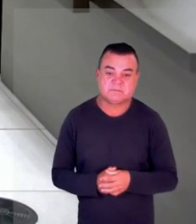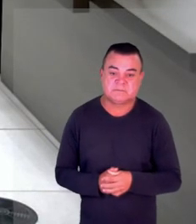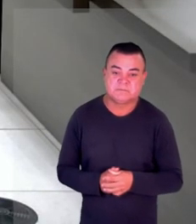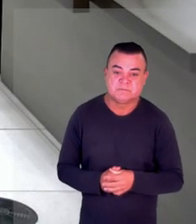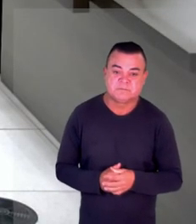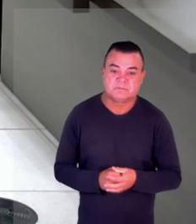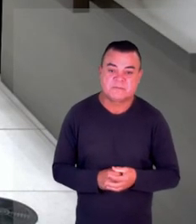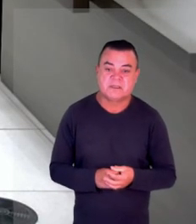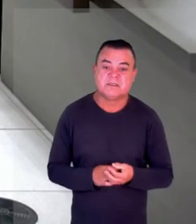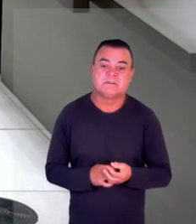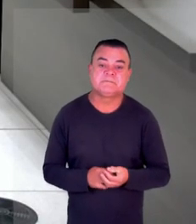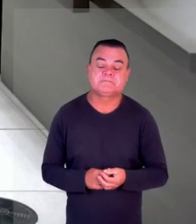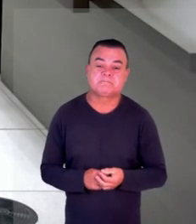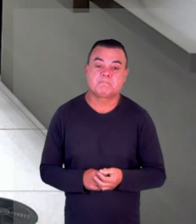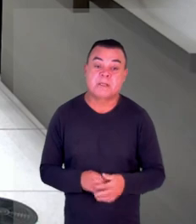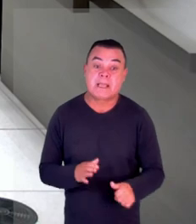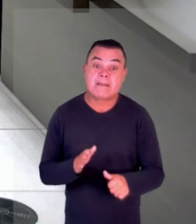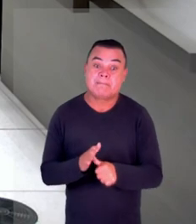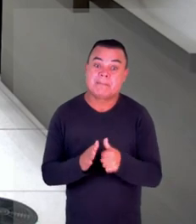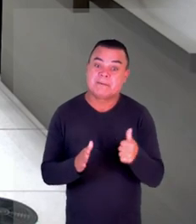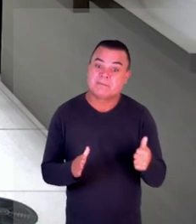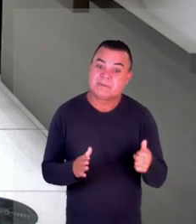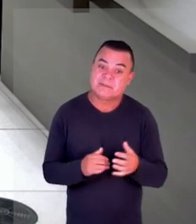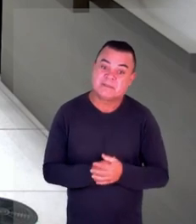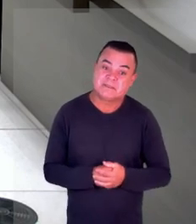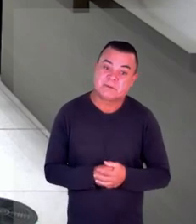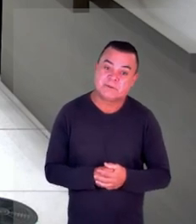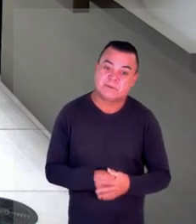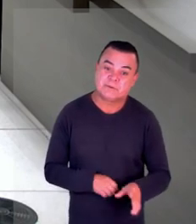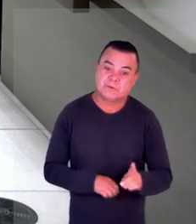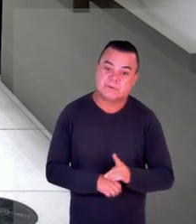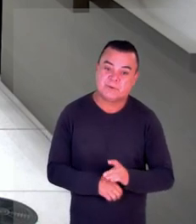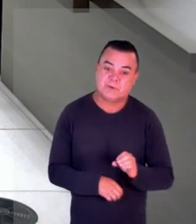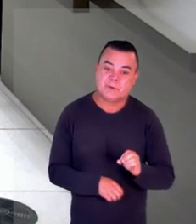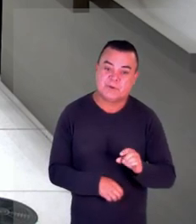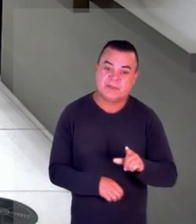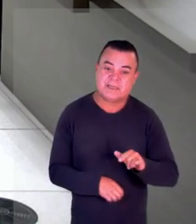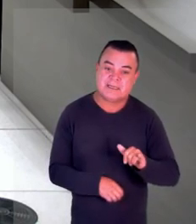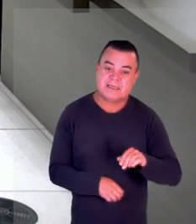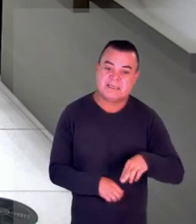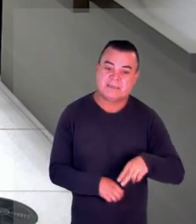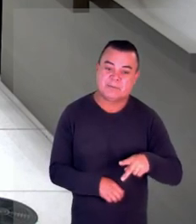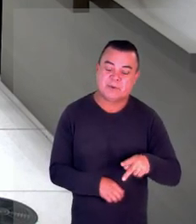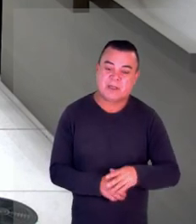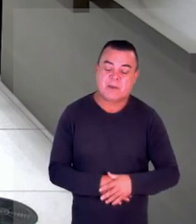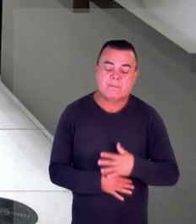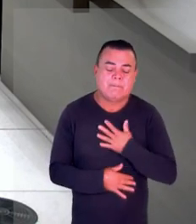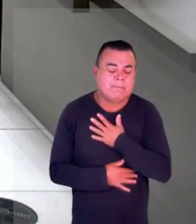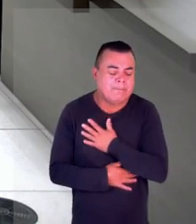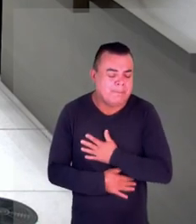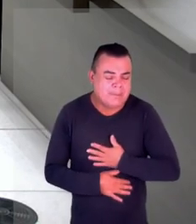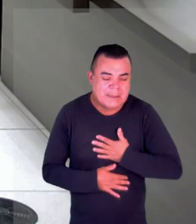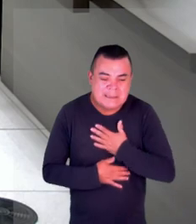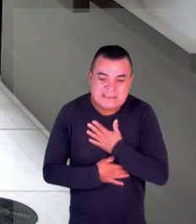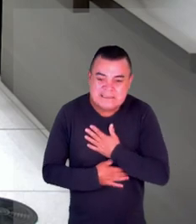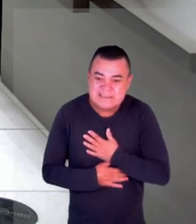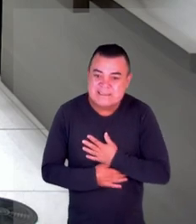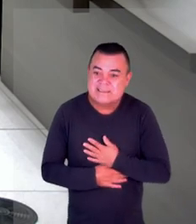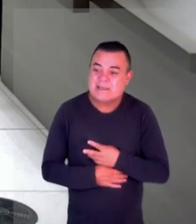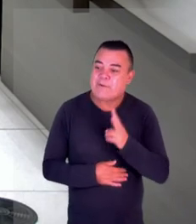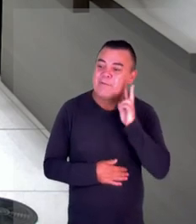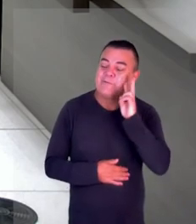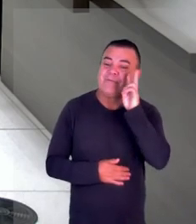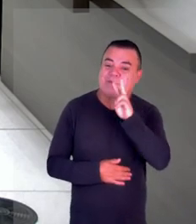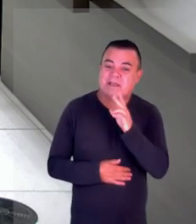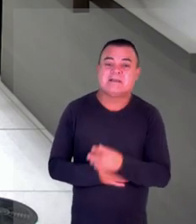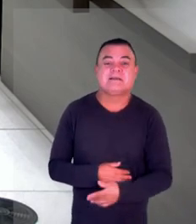Miria primeiro lugar Dr olimpo é um prazer imenso lhe rever na luta no